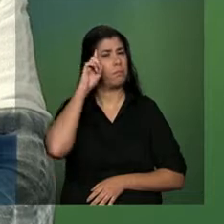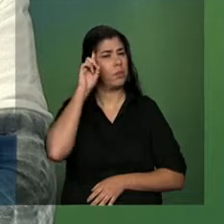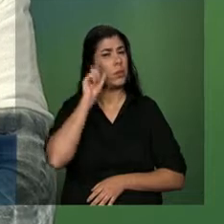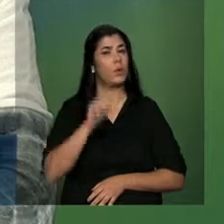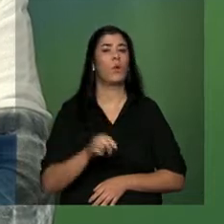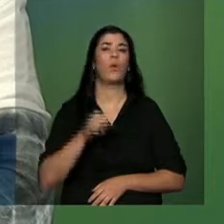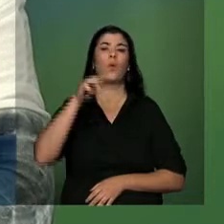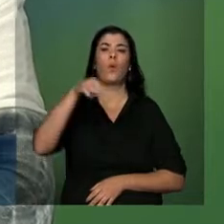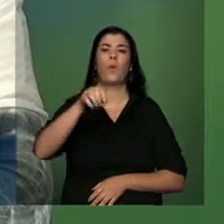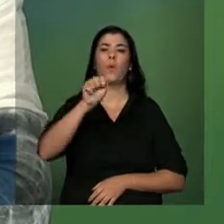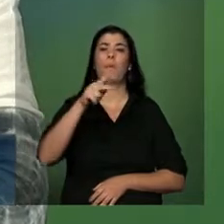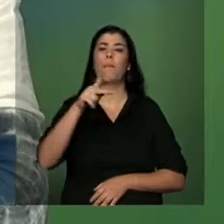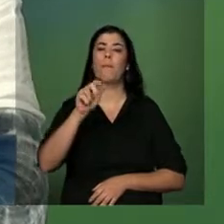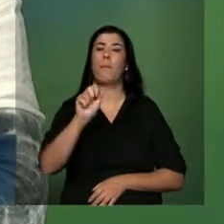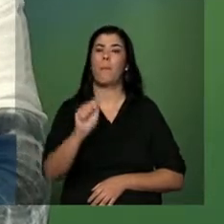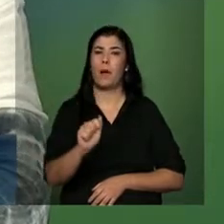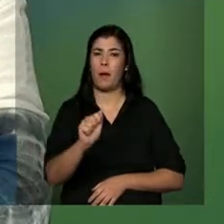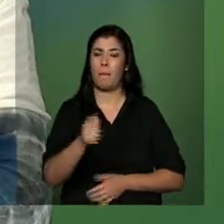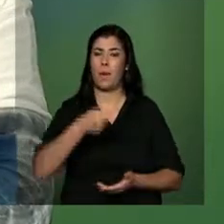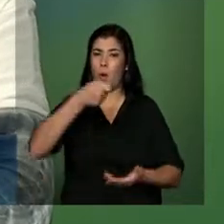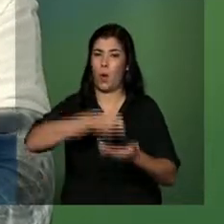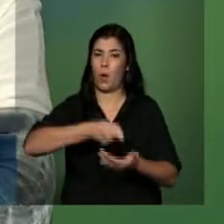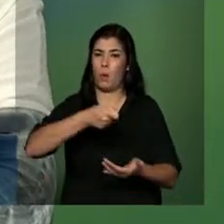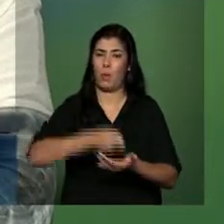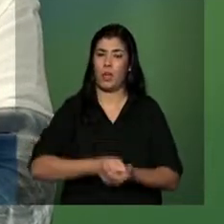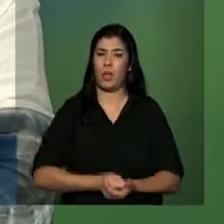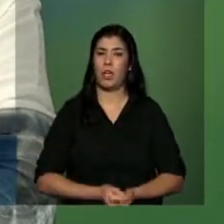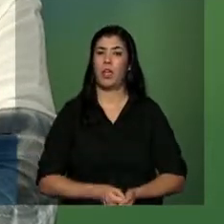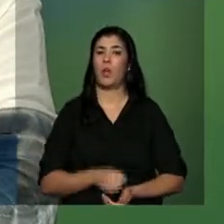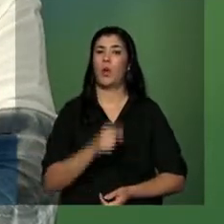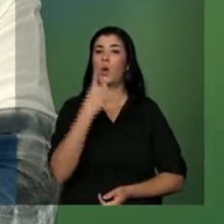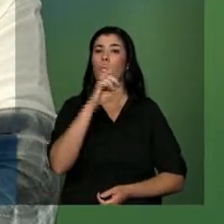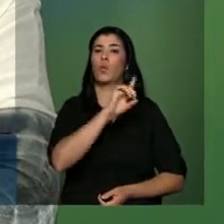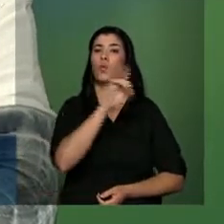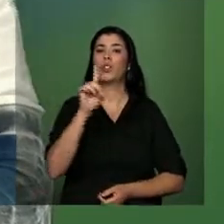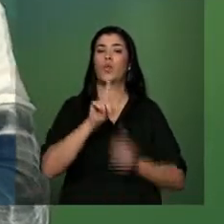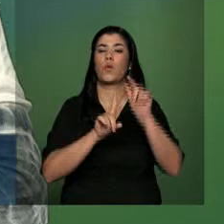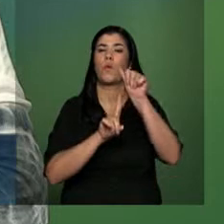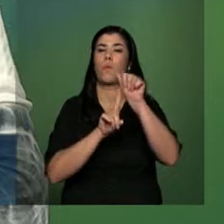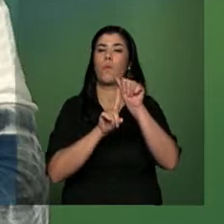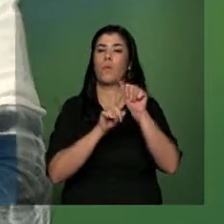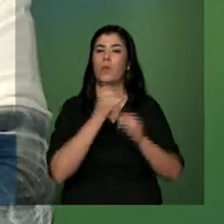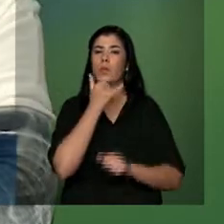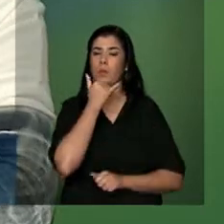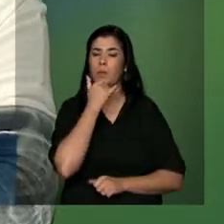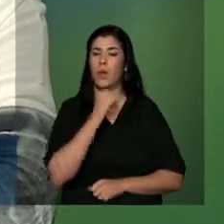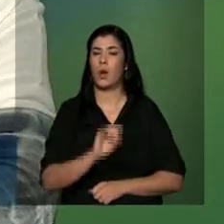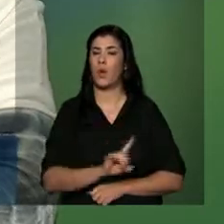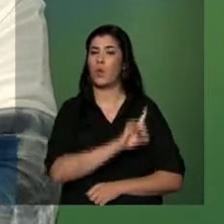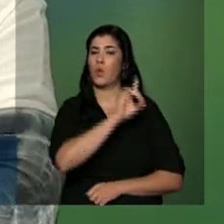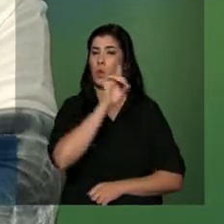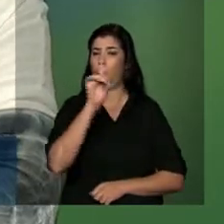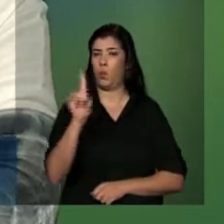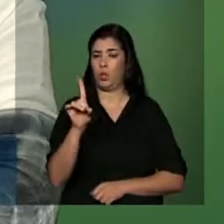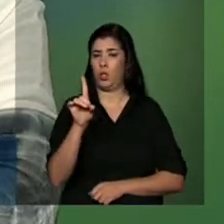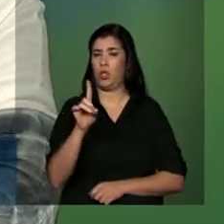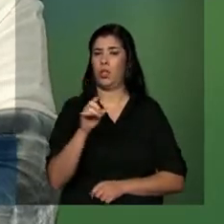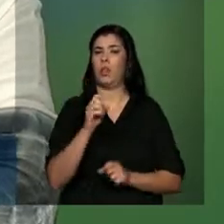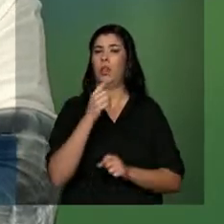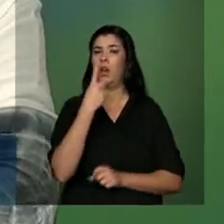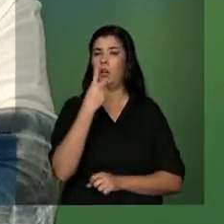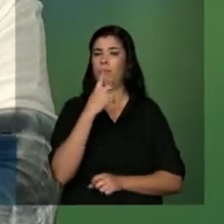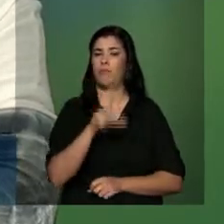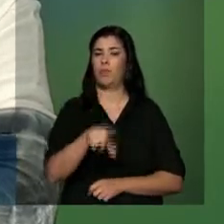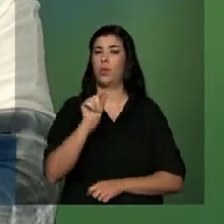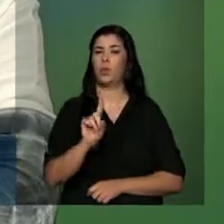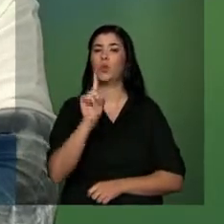a ir pelo menos uma vez por mês, em cada estado, uma vez no ano, desculpa. É obrigado uma vez no ano. Não